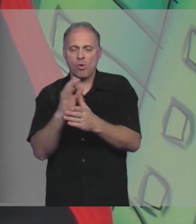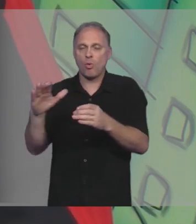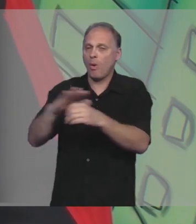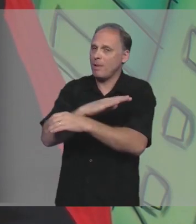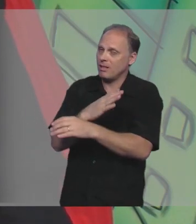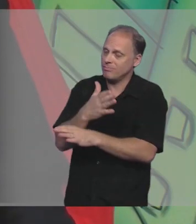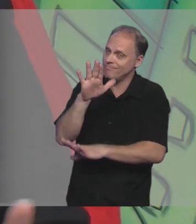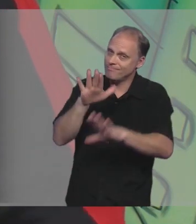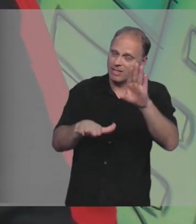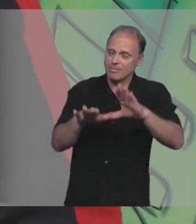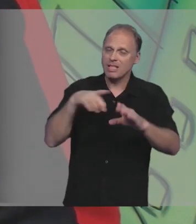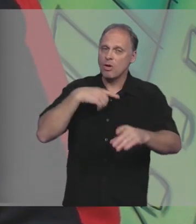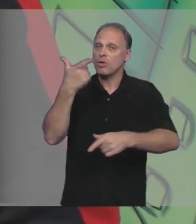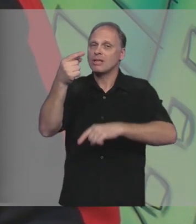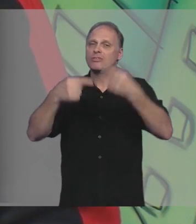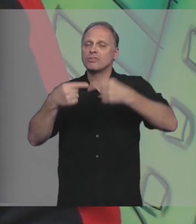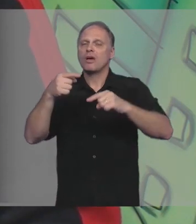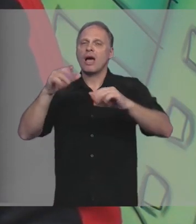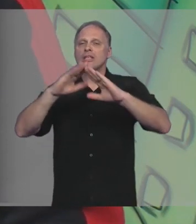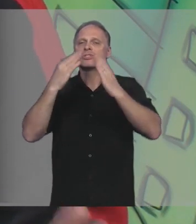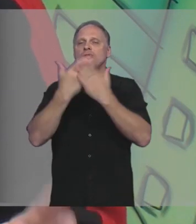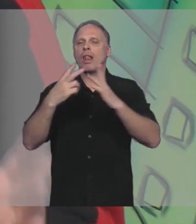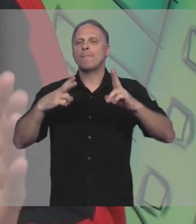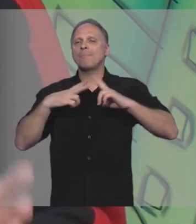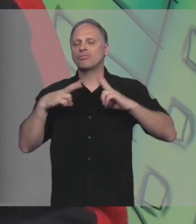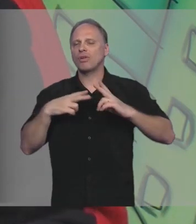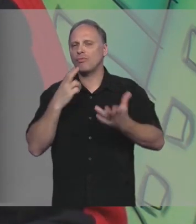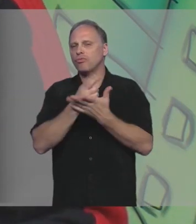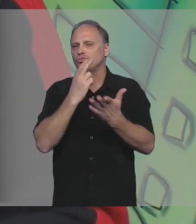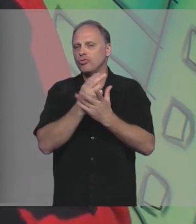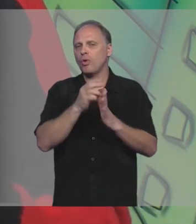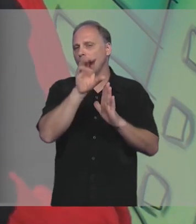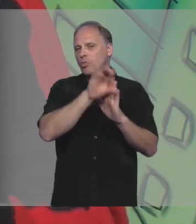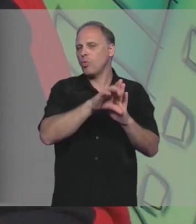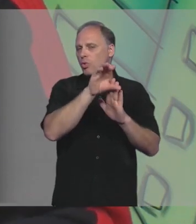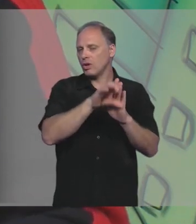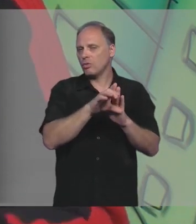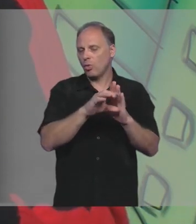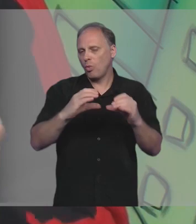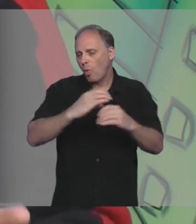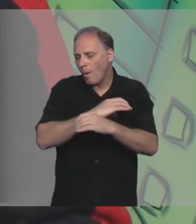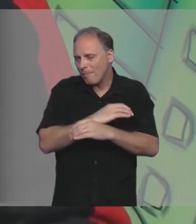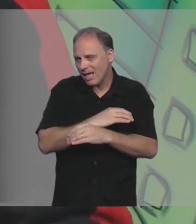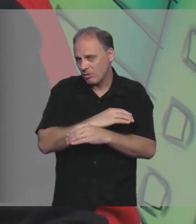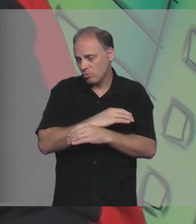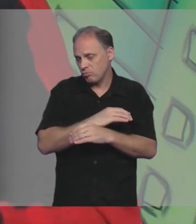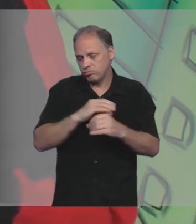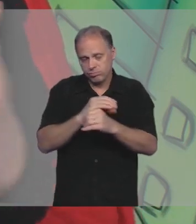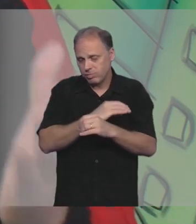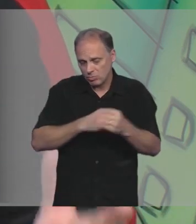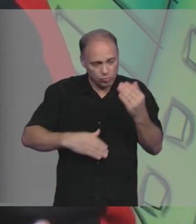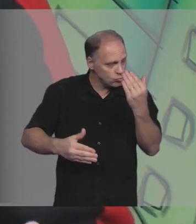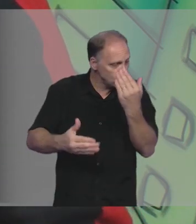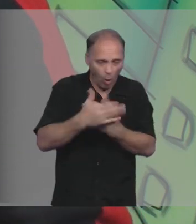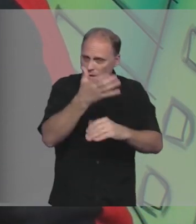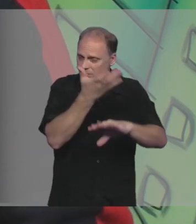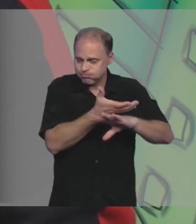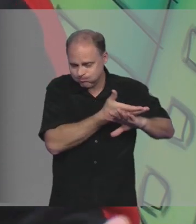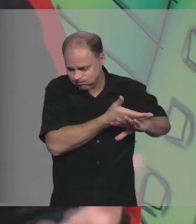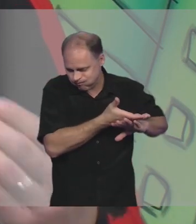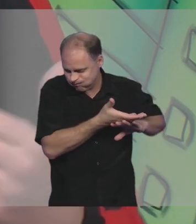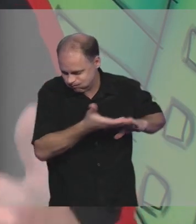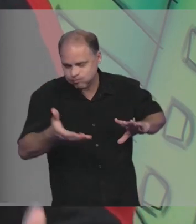outra discussão. As escolas particulares provavelmente vão manter o currículo completo, integral, de todas as